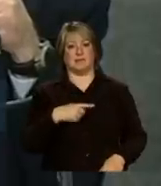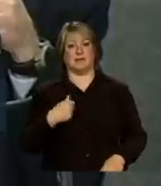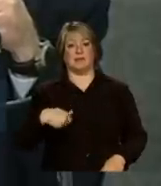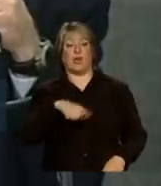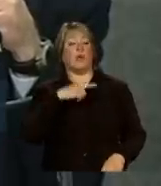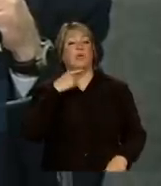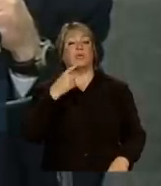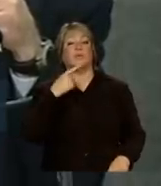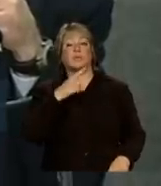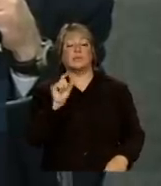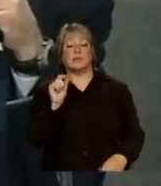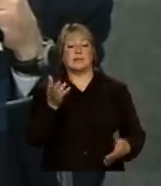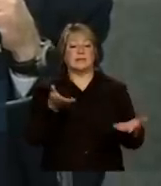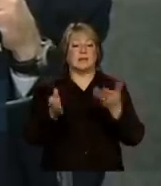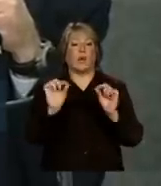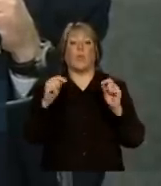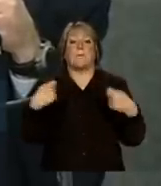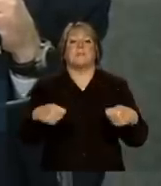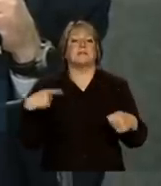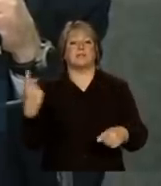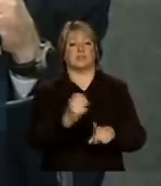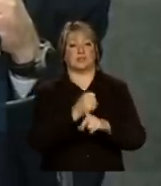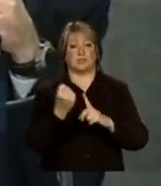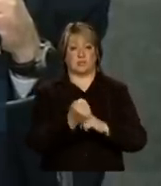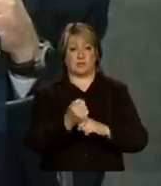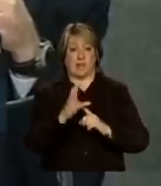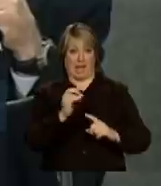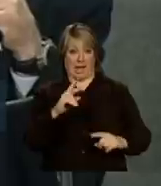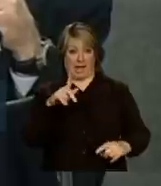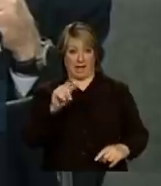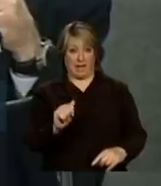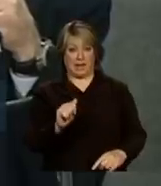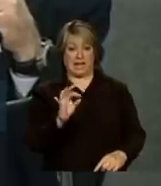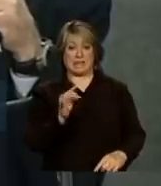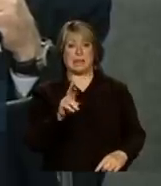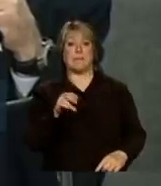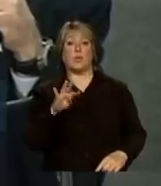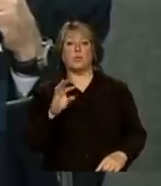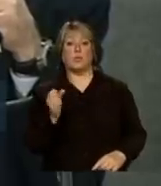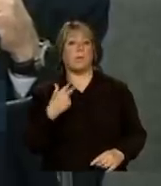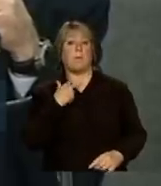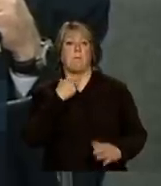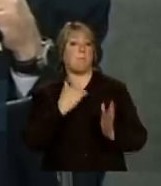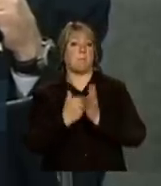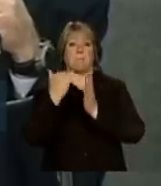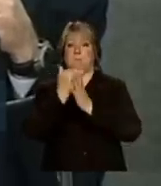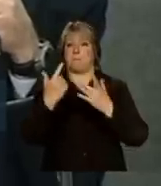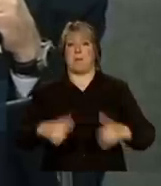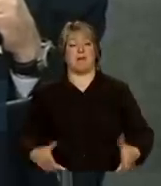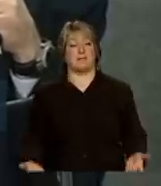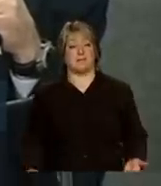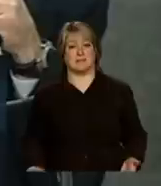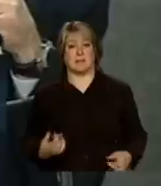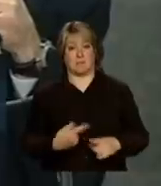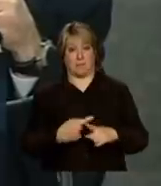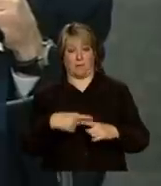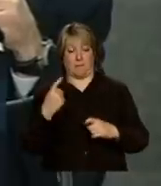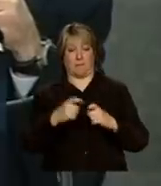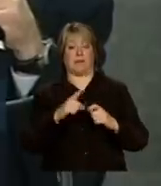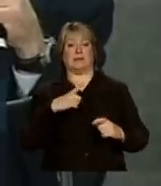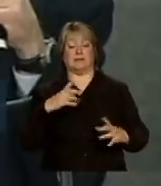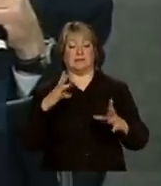as necessidades sociais a carga tributária já não posso subir mais México tem uma carga tributária de